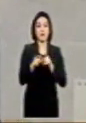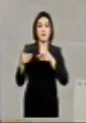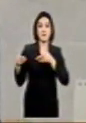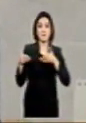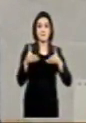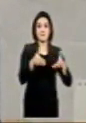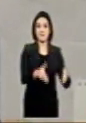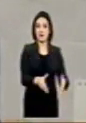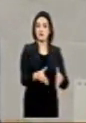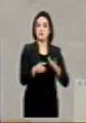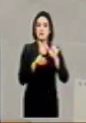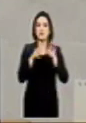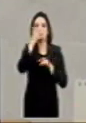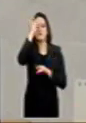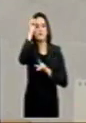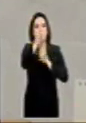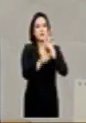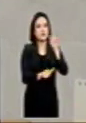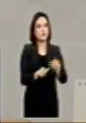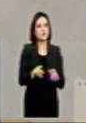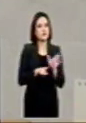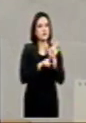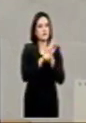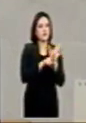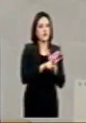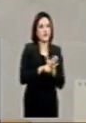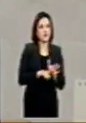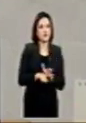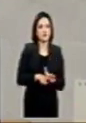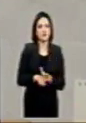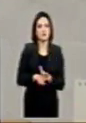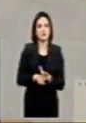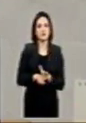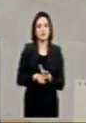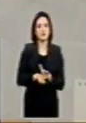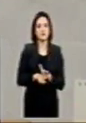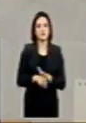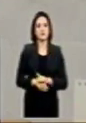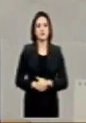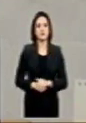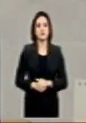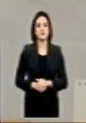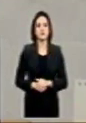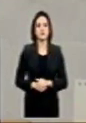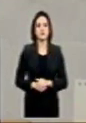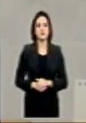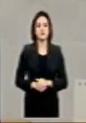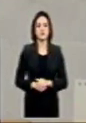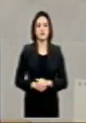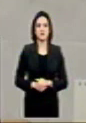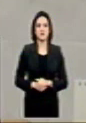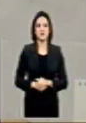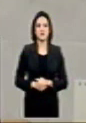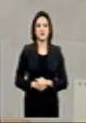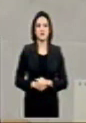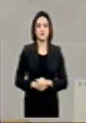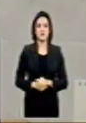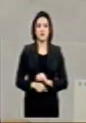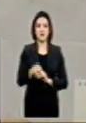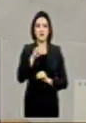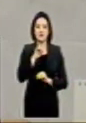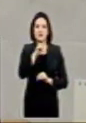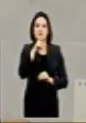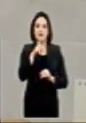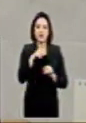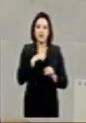eventuais investigados no tocante a serem autores de um ato